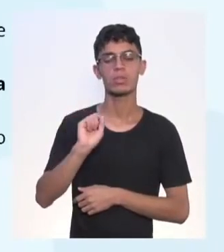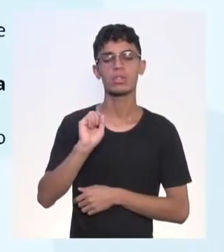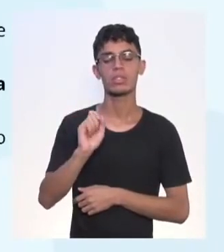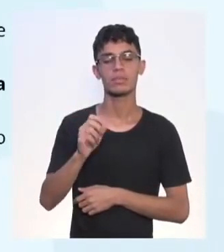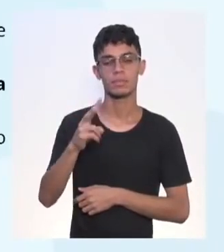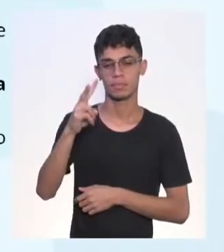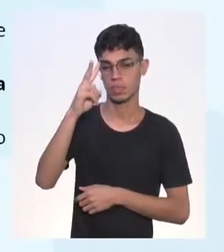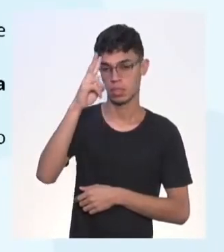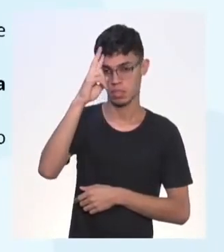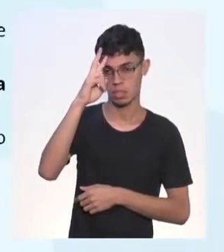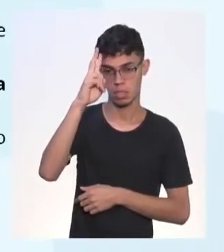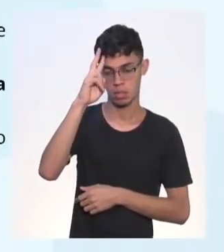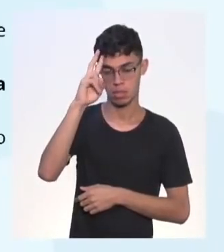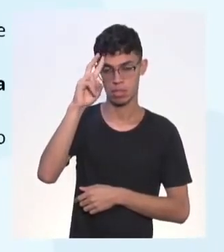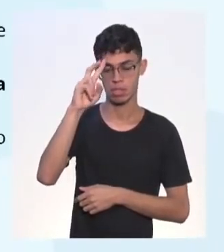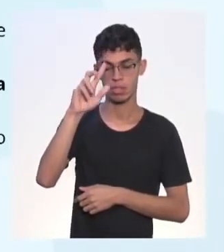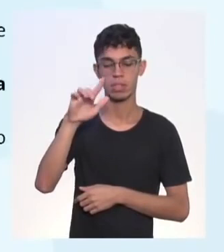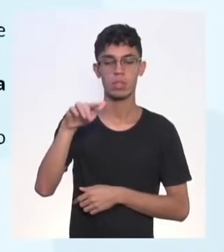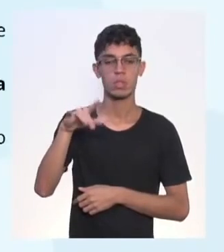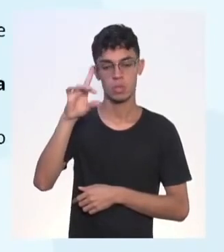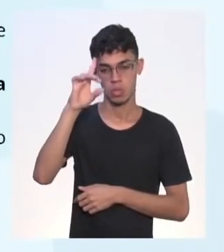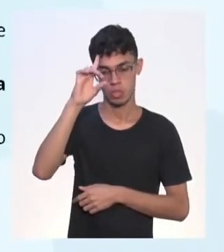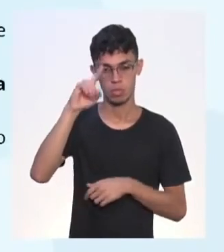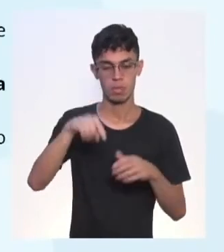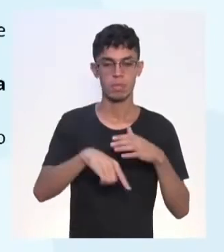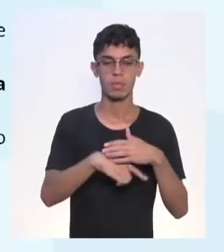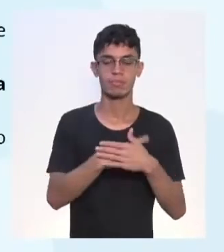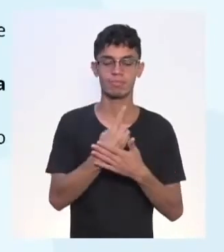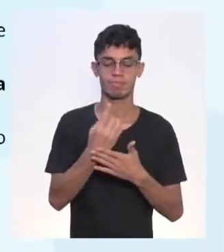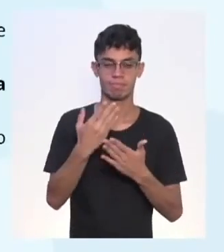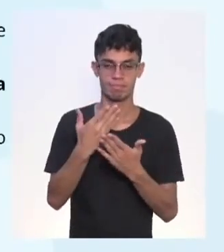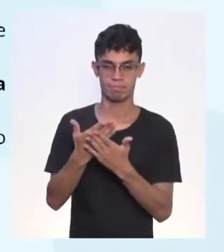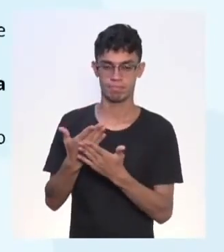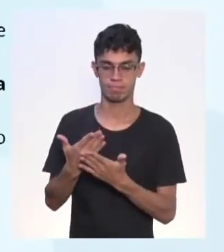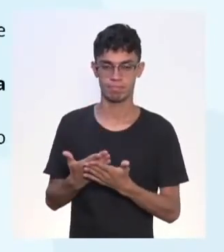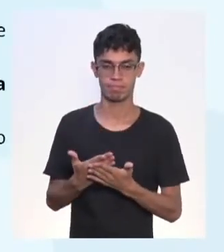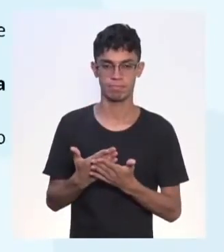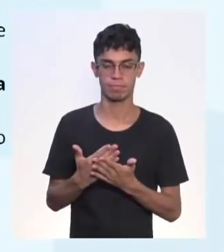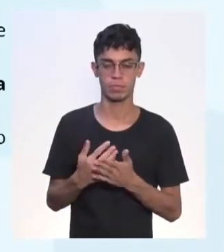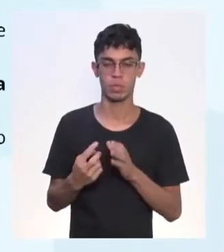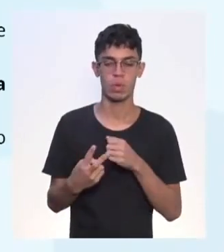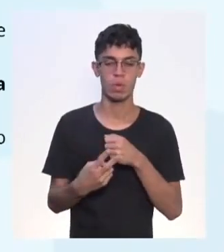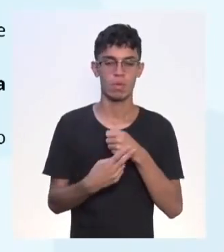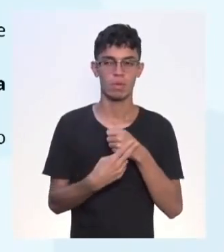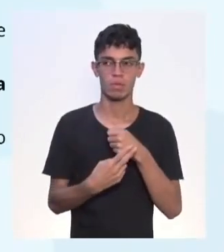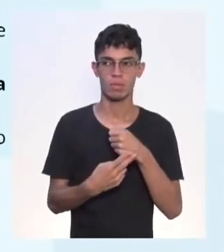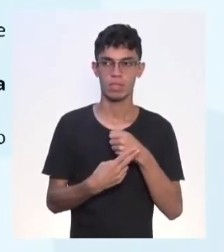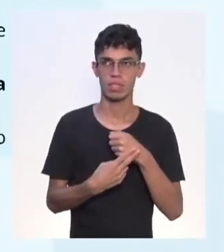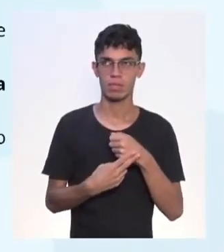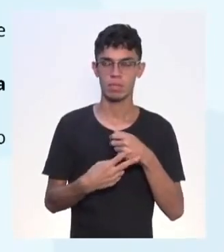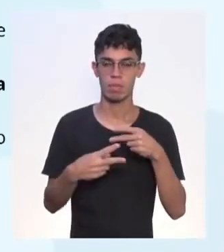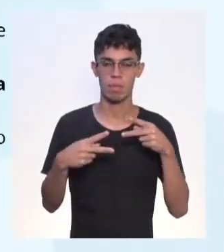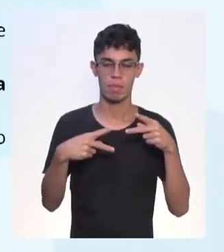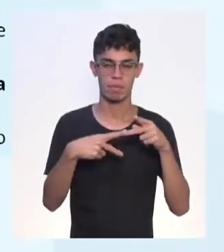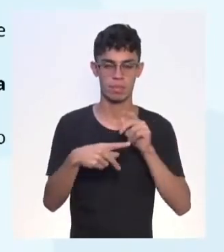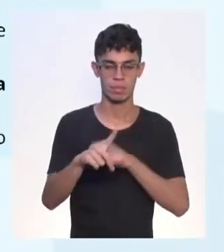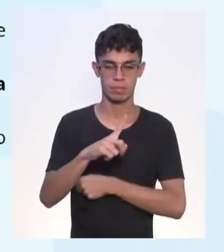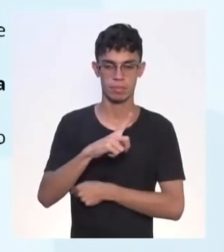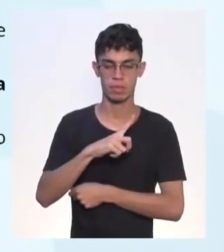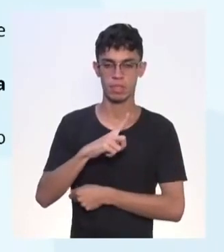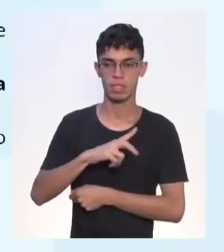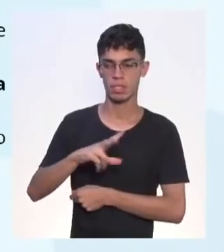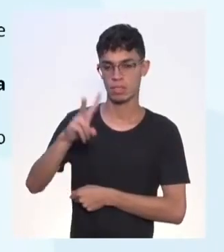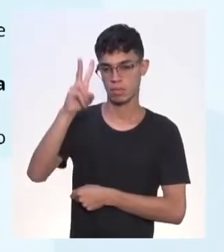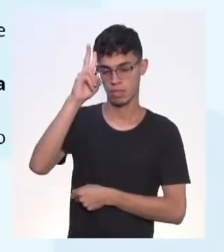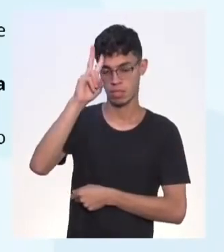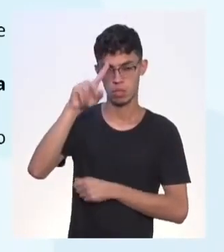a lembrança do meu primeiro dia de escola. Então, o complemento do verbo guardar aí é a lembrança do meu primeiro dia